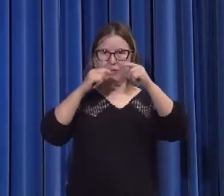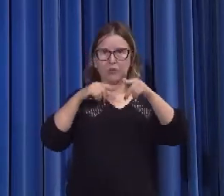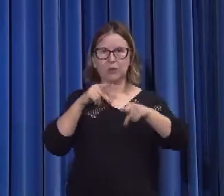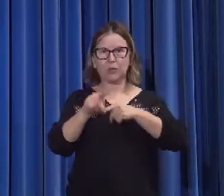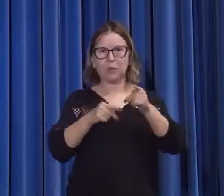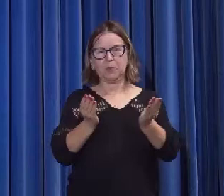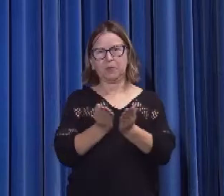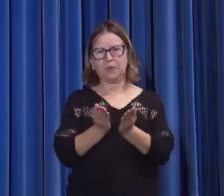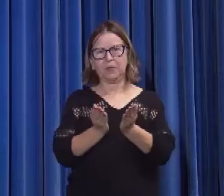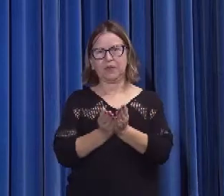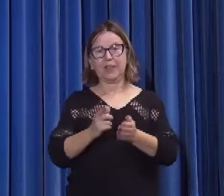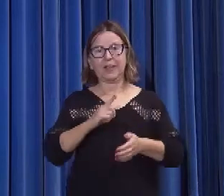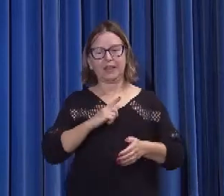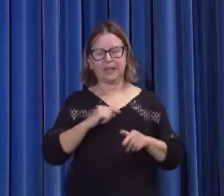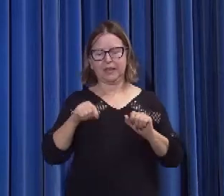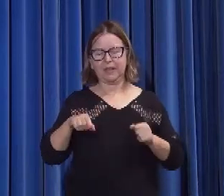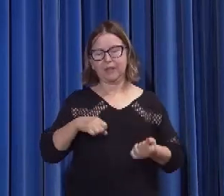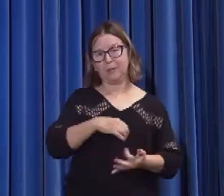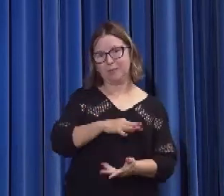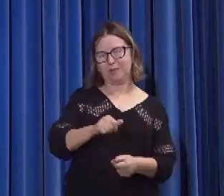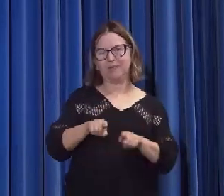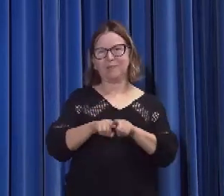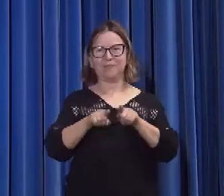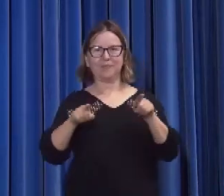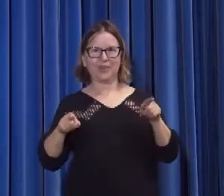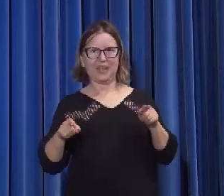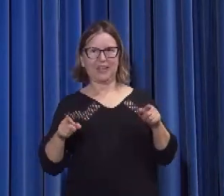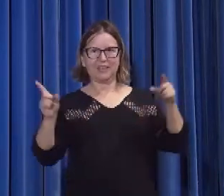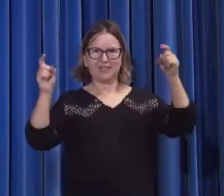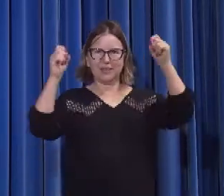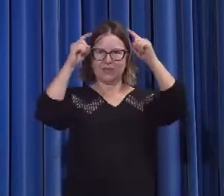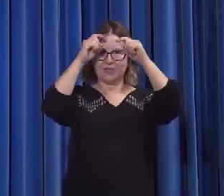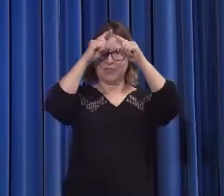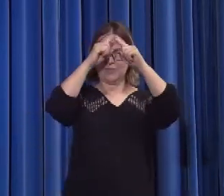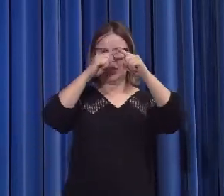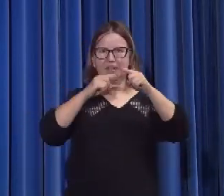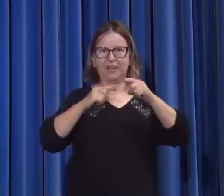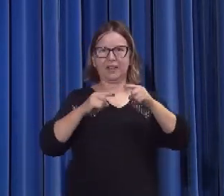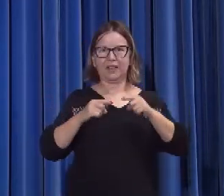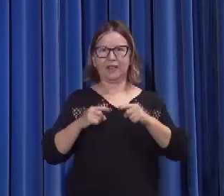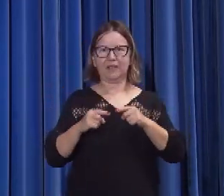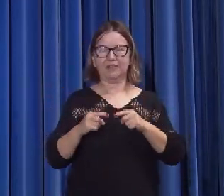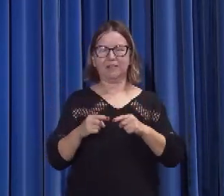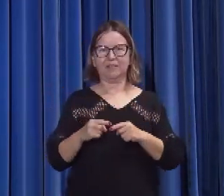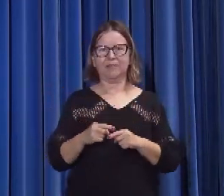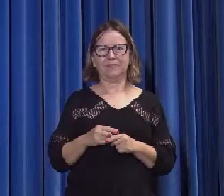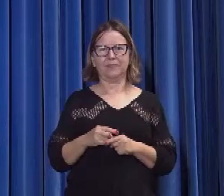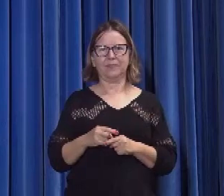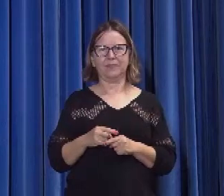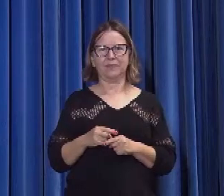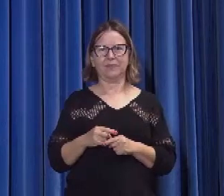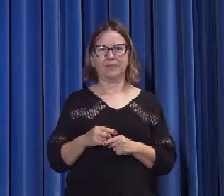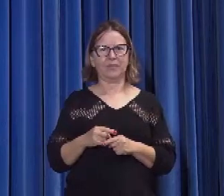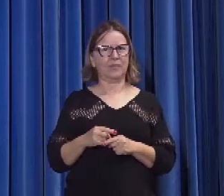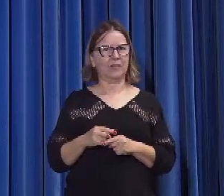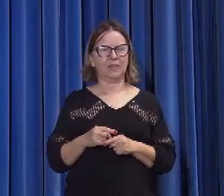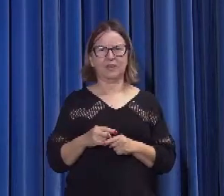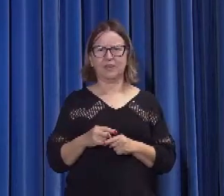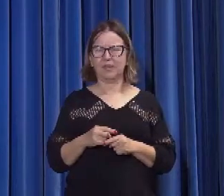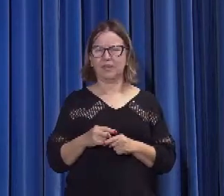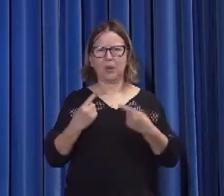mundo. Contudo, as dificuldades, longe de ameaçarem nossa paz e